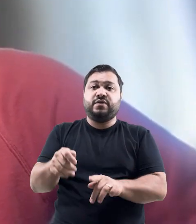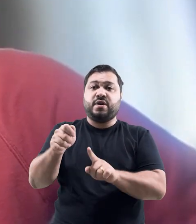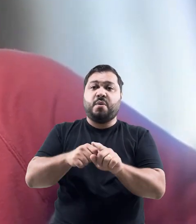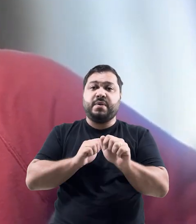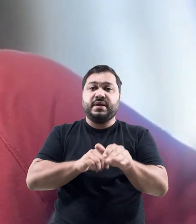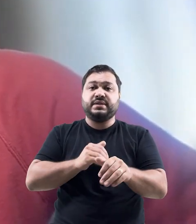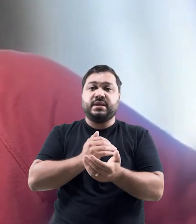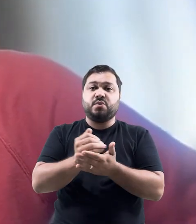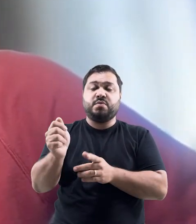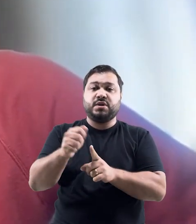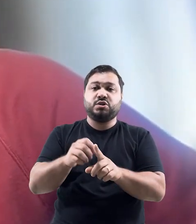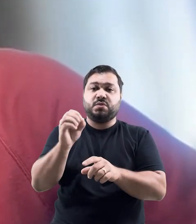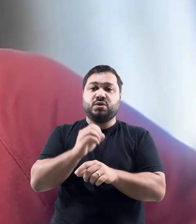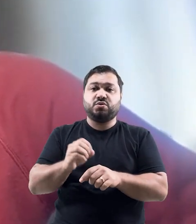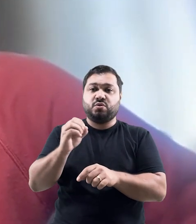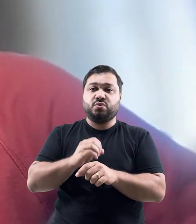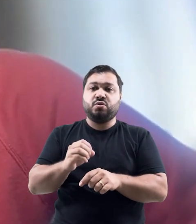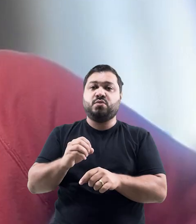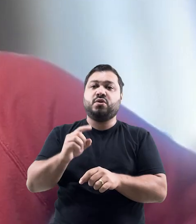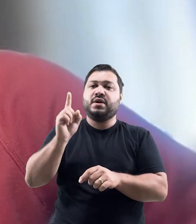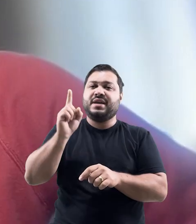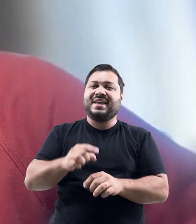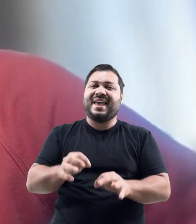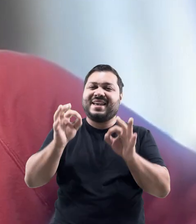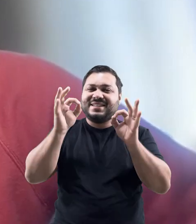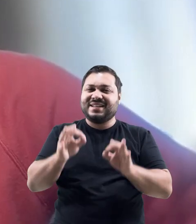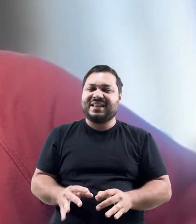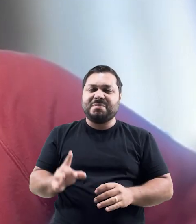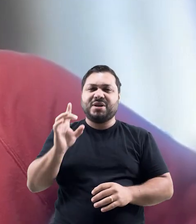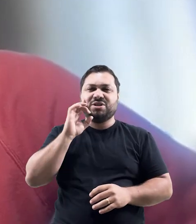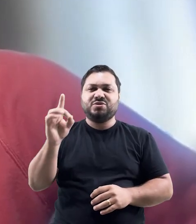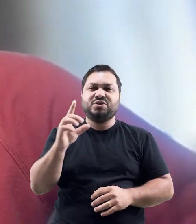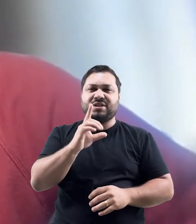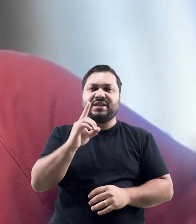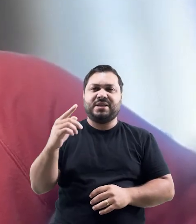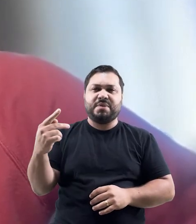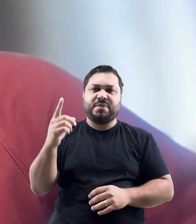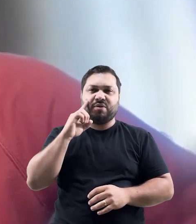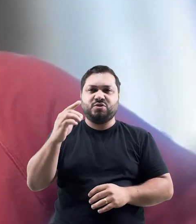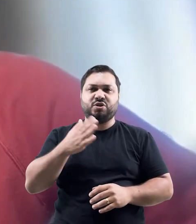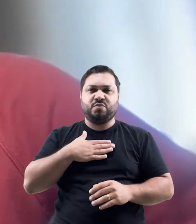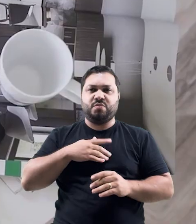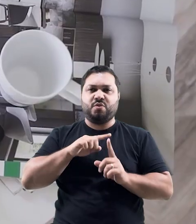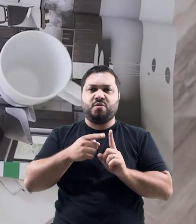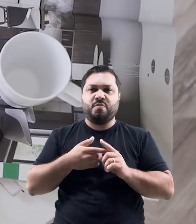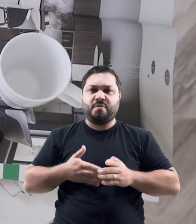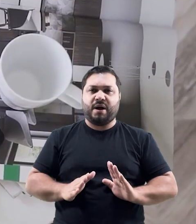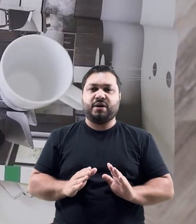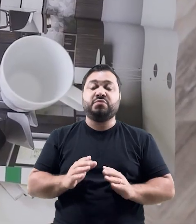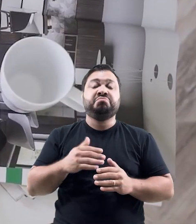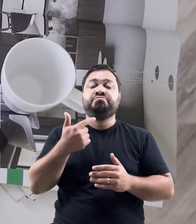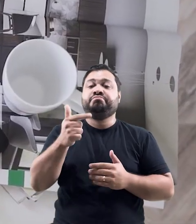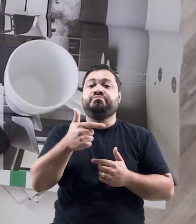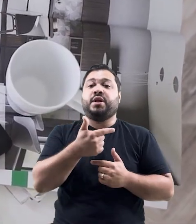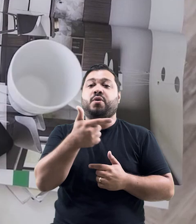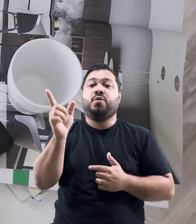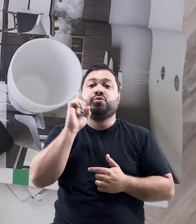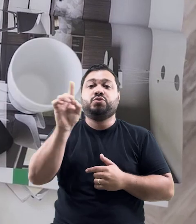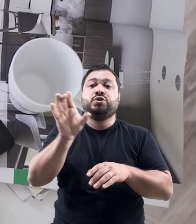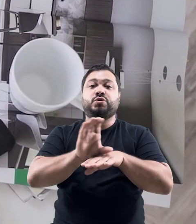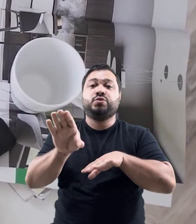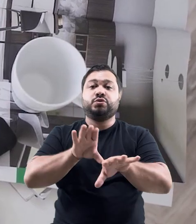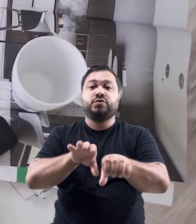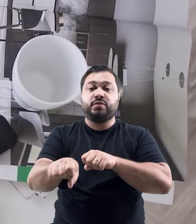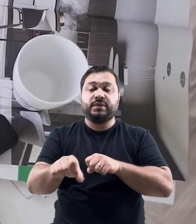setembro, início de outubro, que cairia exatamente na minha data, na minha DPP, a data prevista do meu parto. Sem ter outra data para o curso